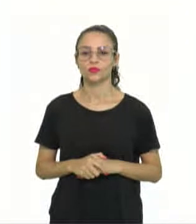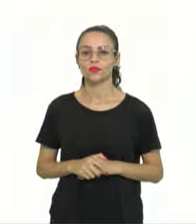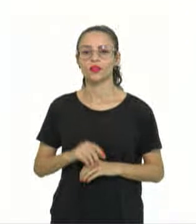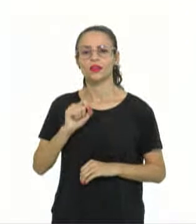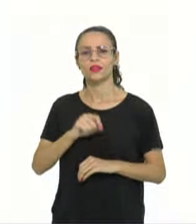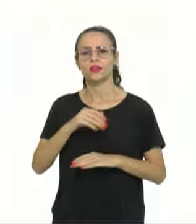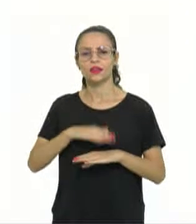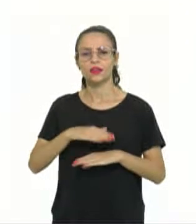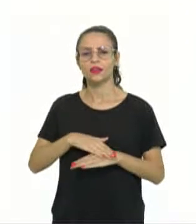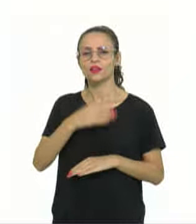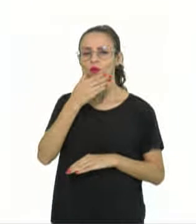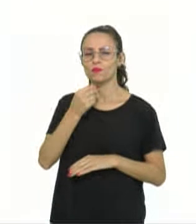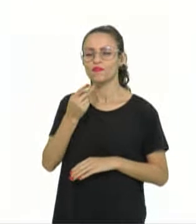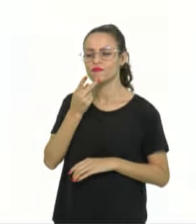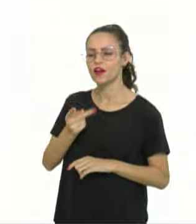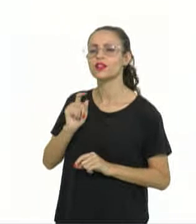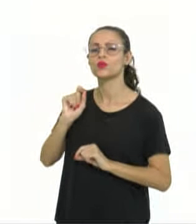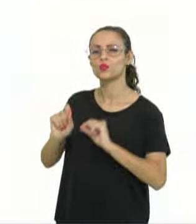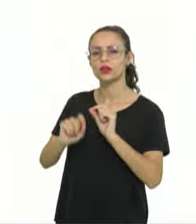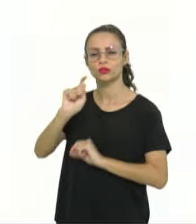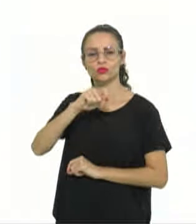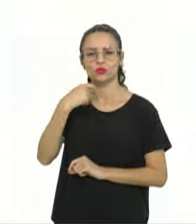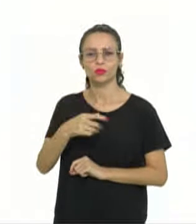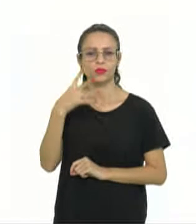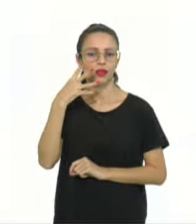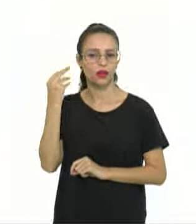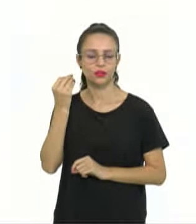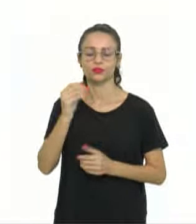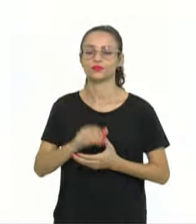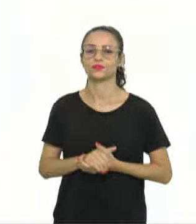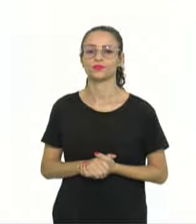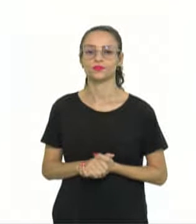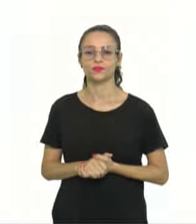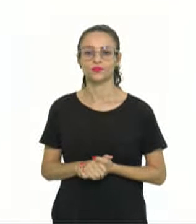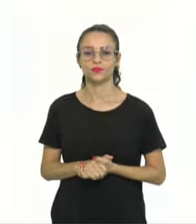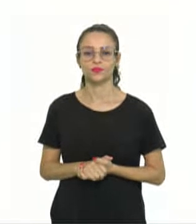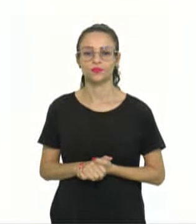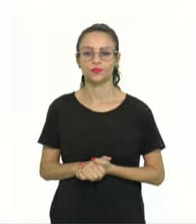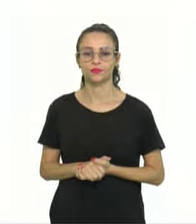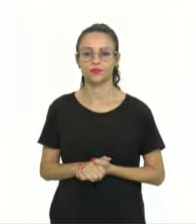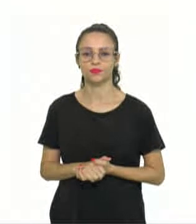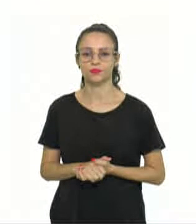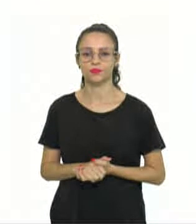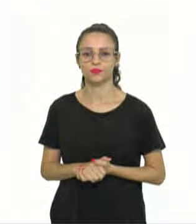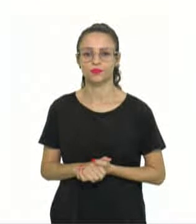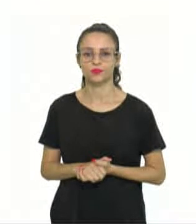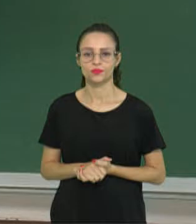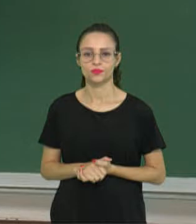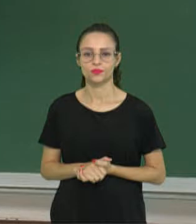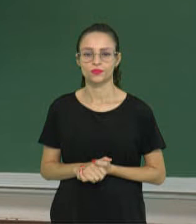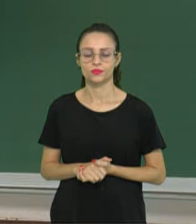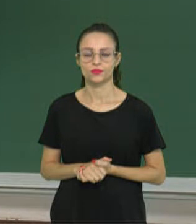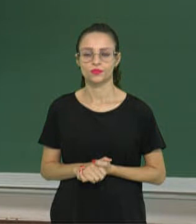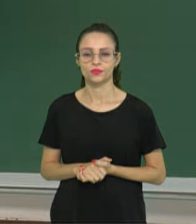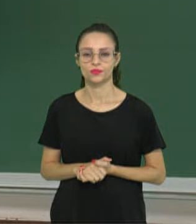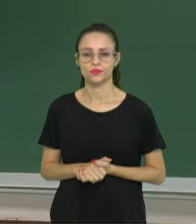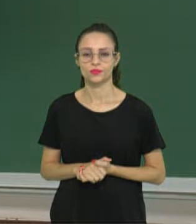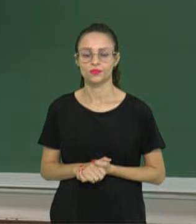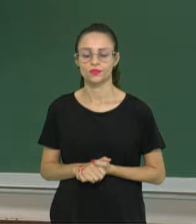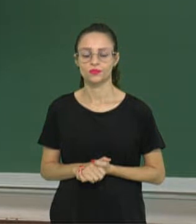fala que John usa a respeito dos gatos? As long as I live, I will never understand cats.